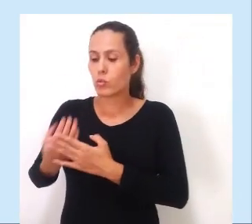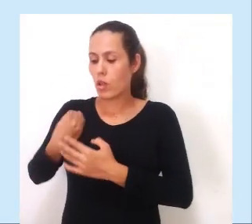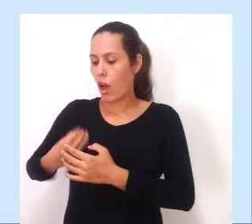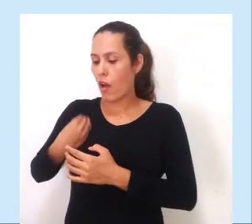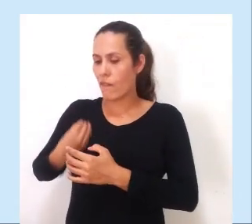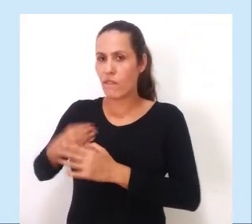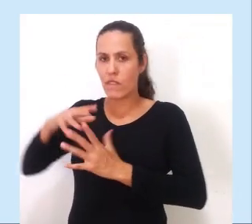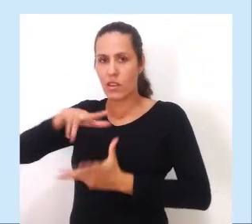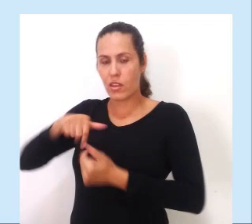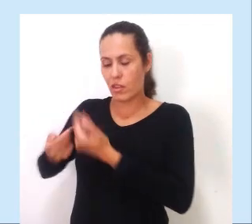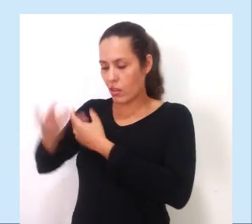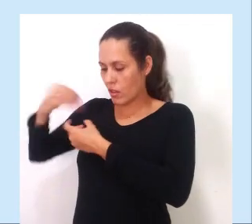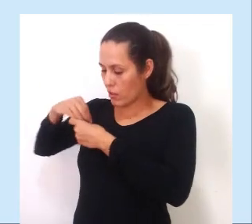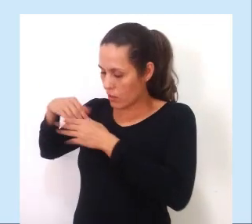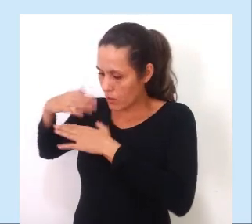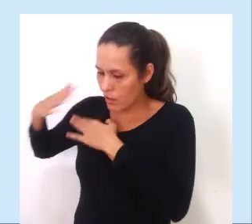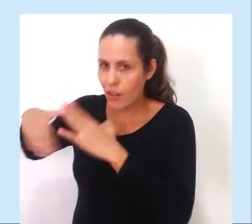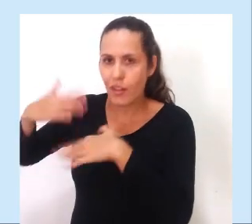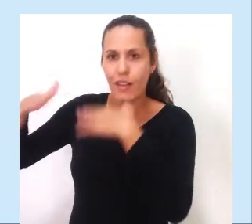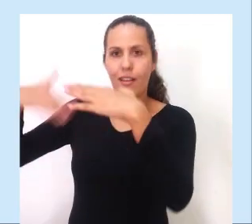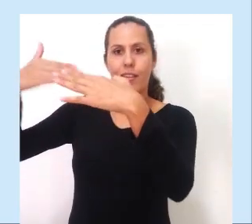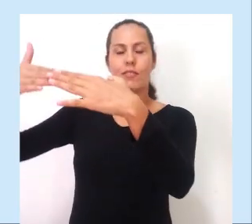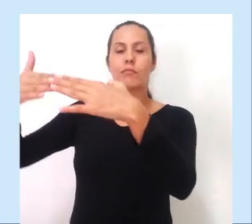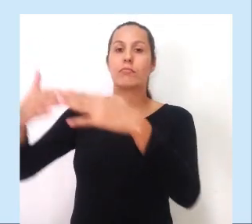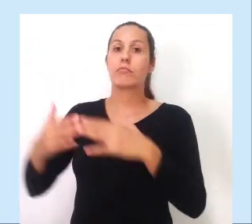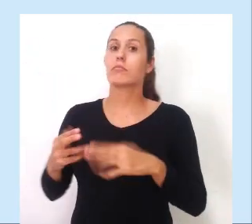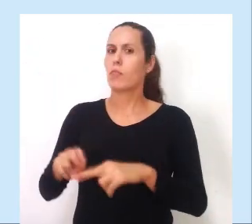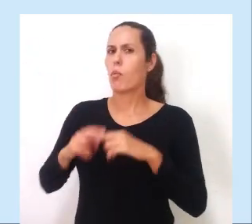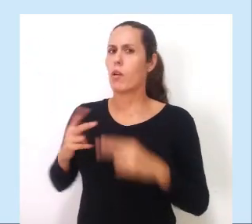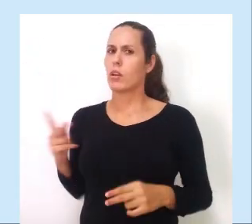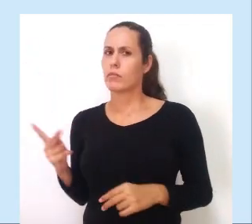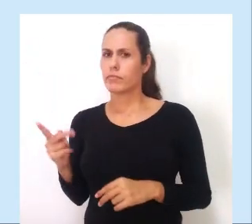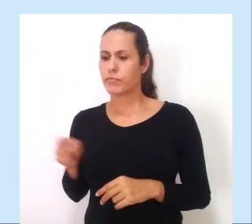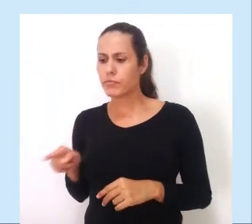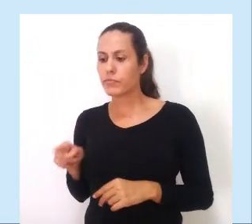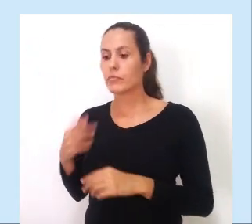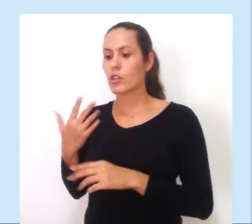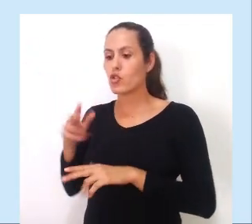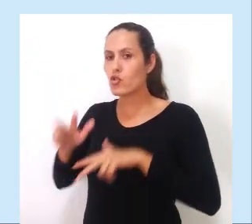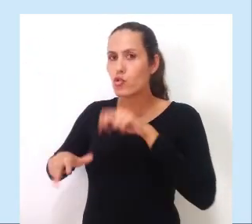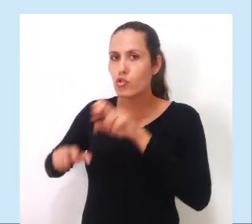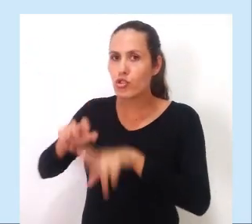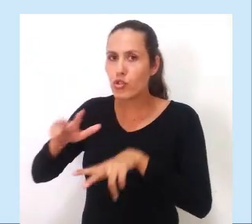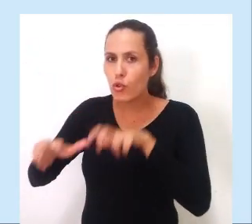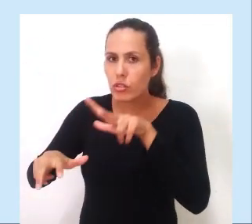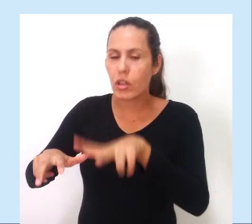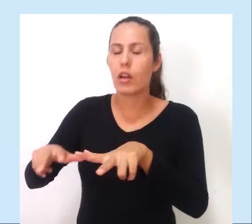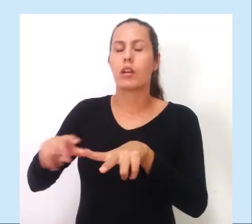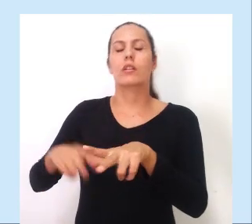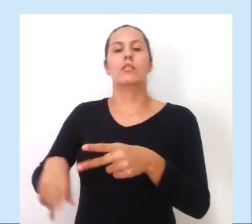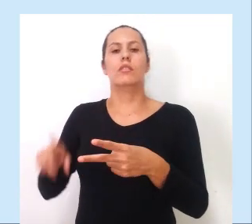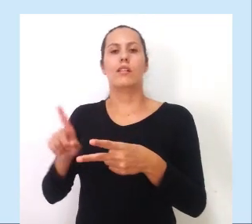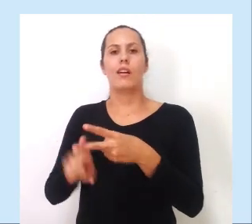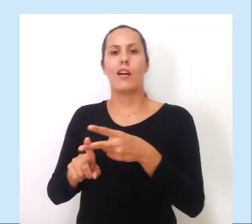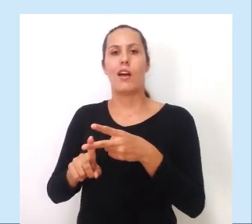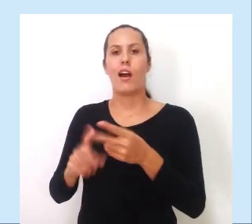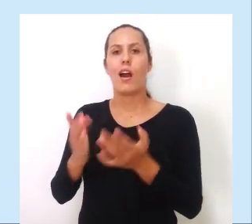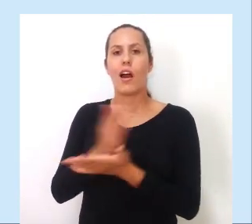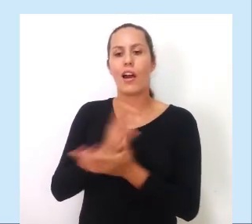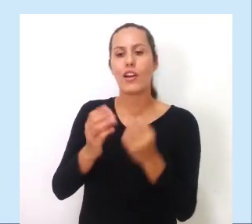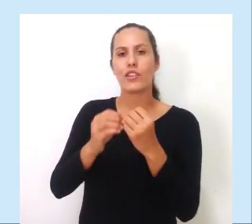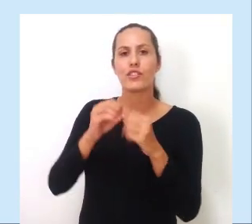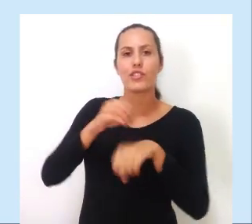na Terra. Através do estudo dos fósseis, a gente começou a estudar o quê? Os dinossauros,